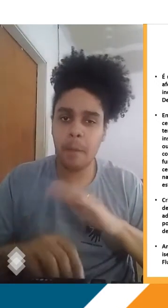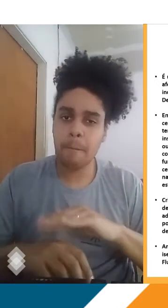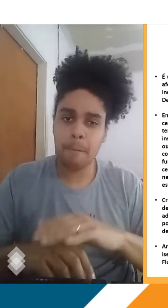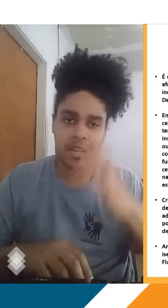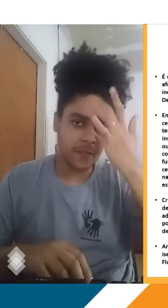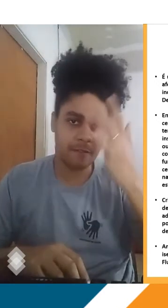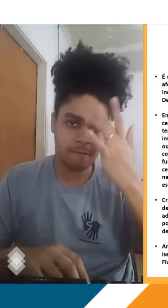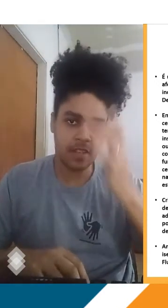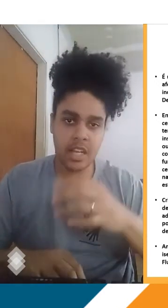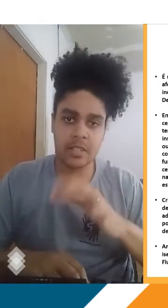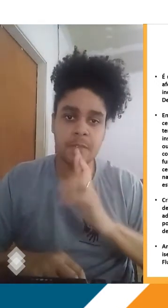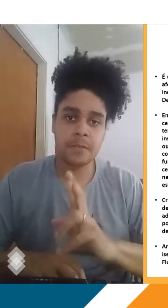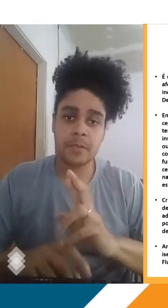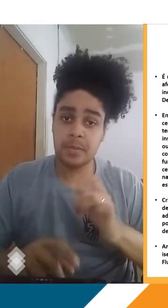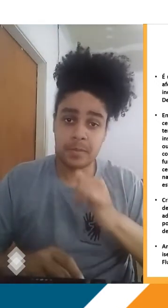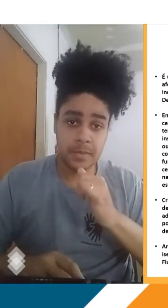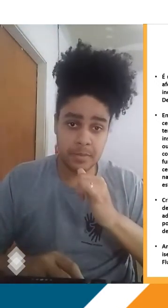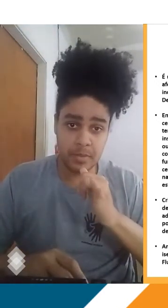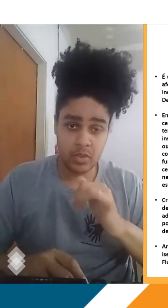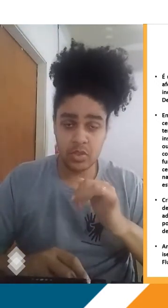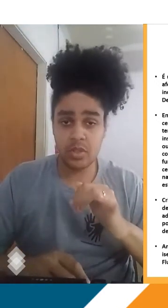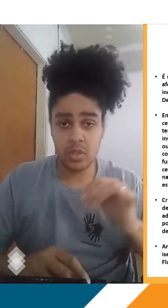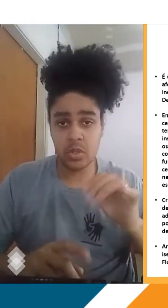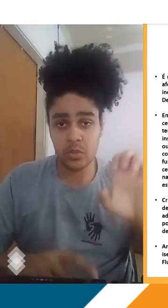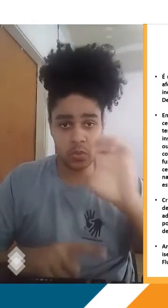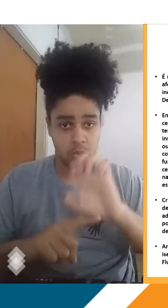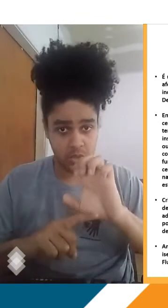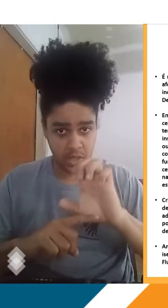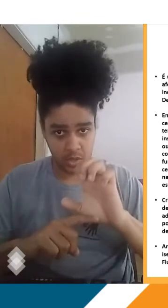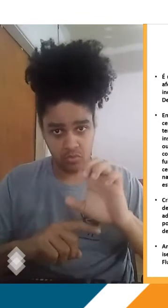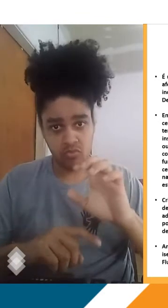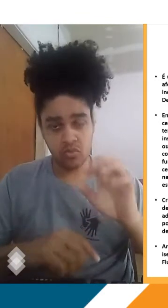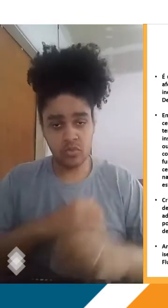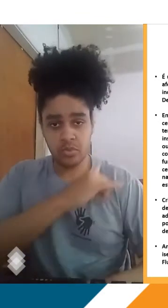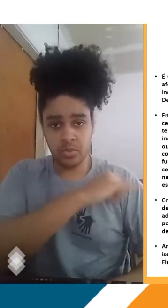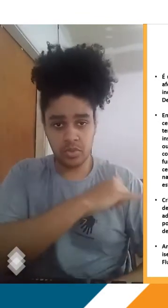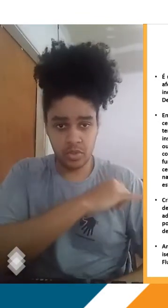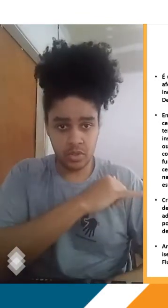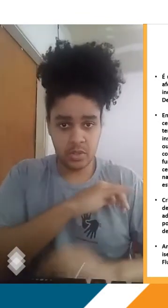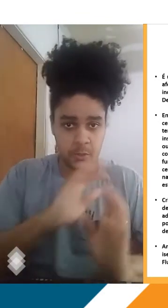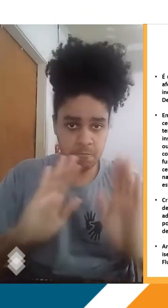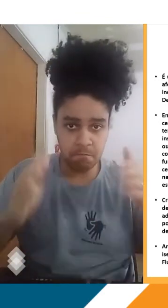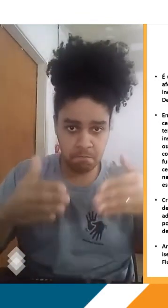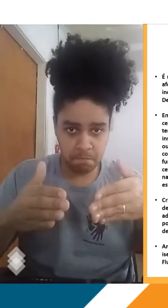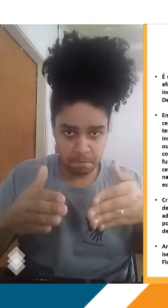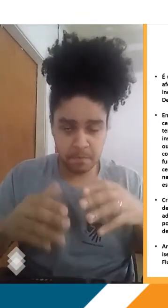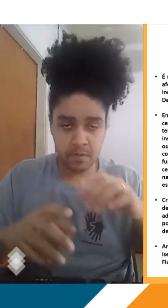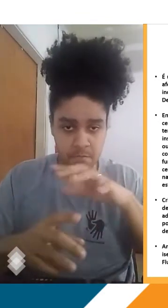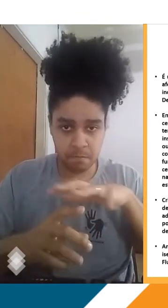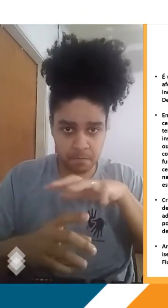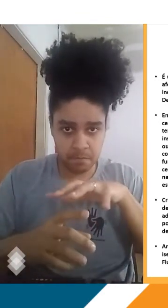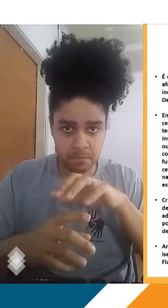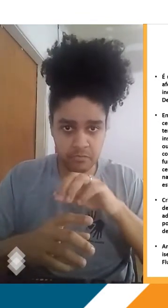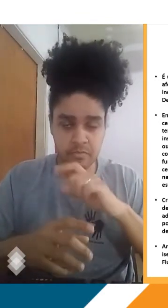termos, fica cada vez mais fácil de responder. Por exemplo, no caso do estado do Rio de Janeiro, em relação à concentração e